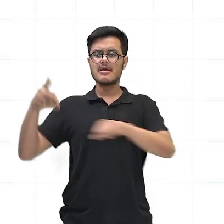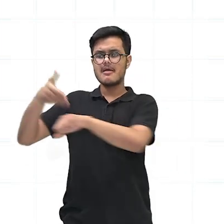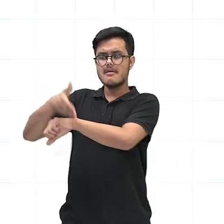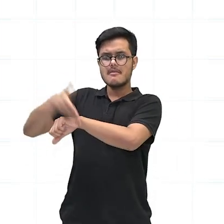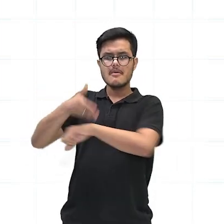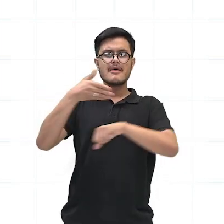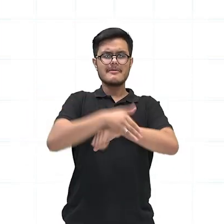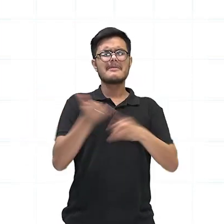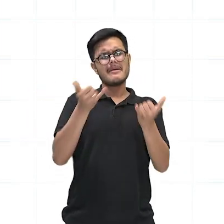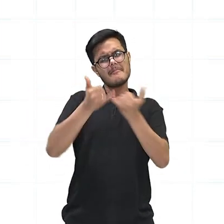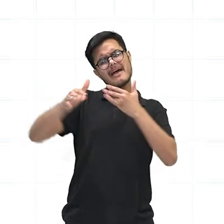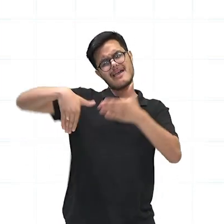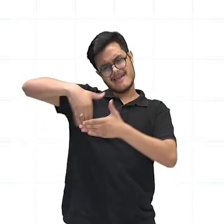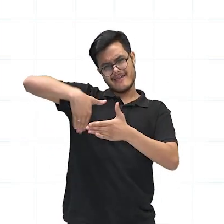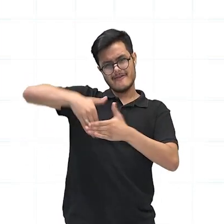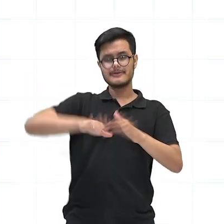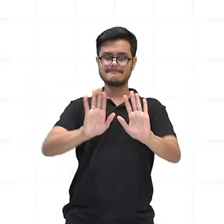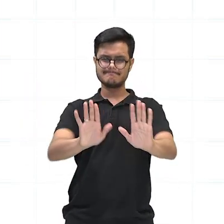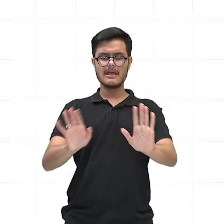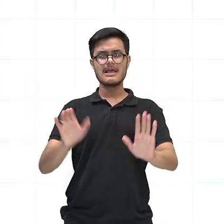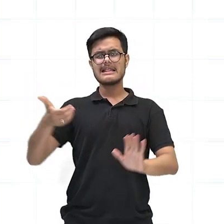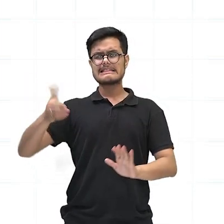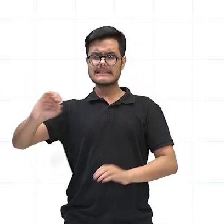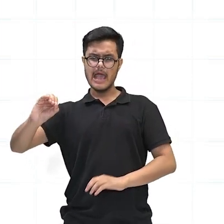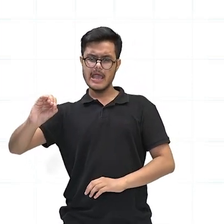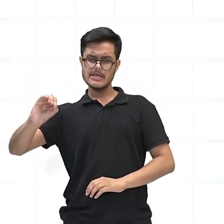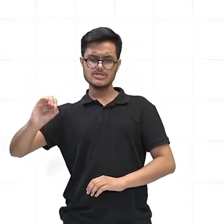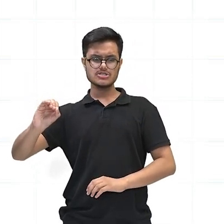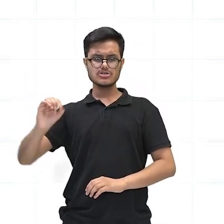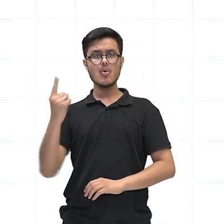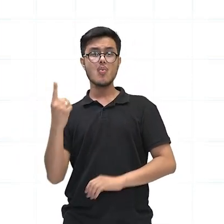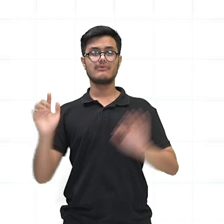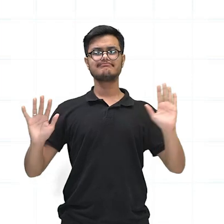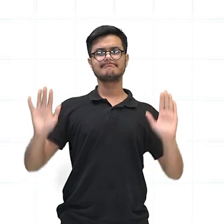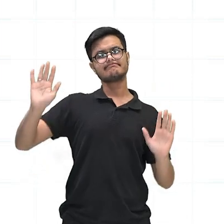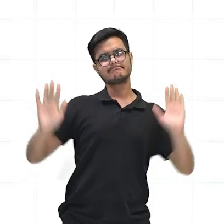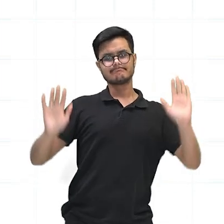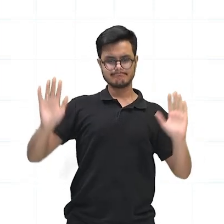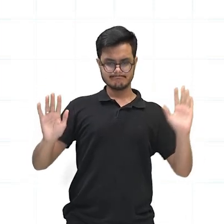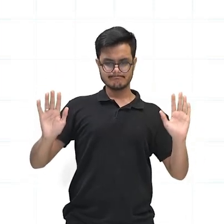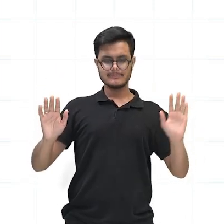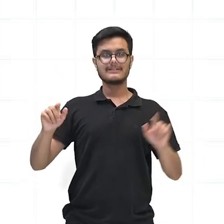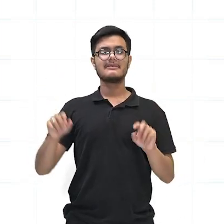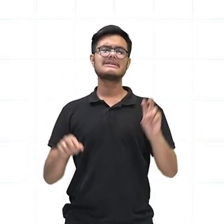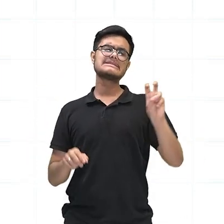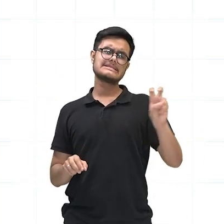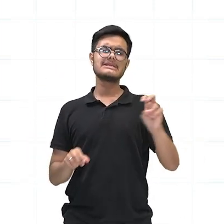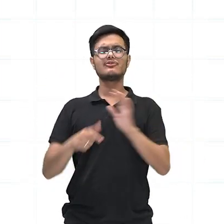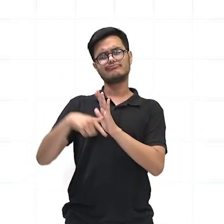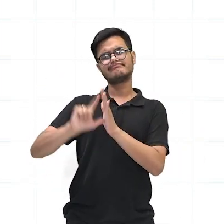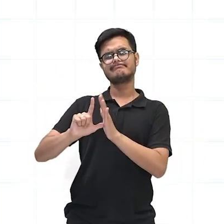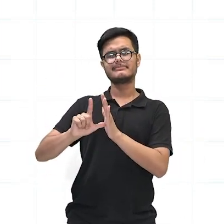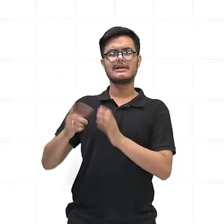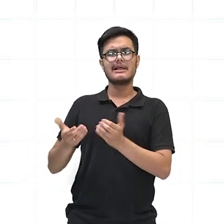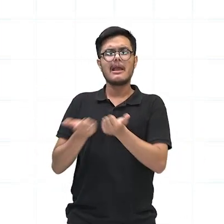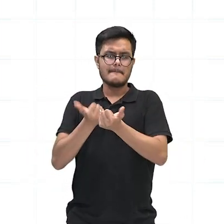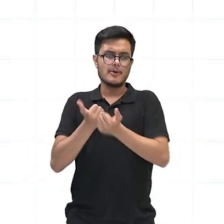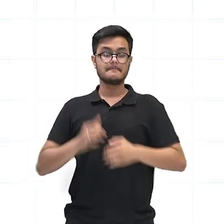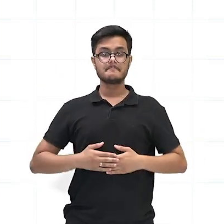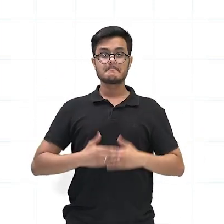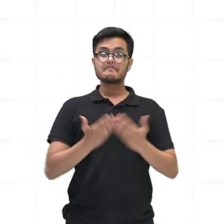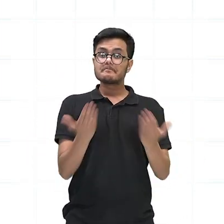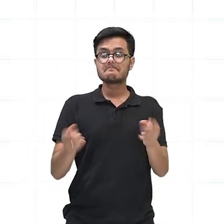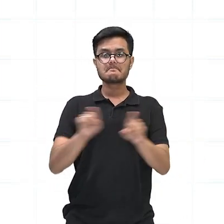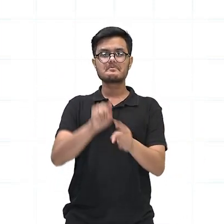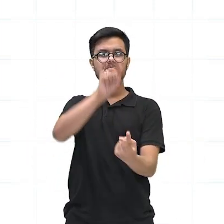muito com o futebol, né? São 10 jogadores na linha e um no gol, mais 5 reservas. O objetivo principal